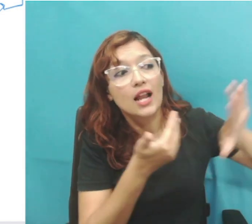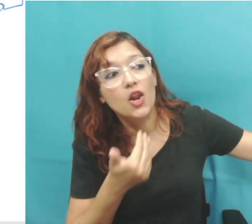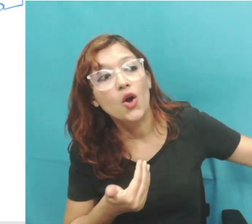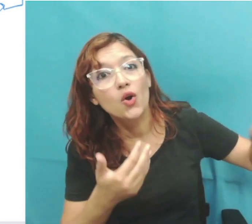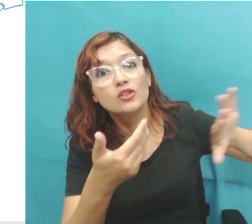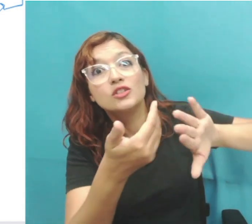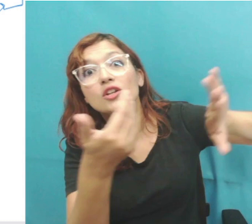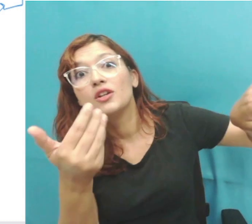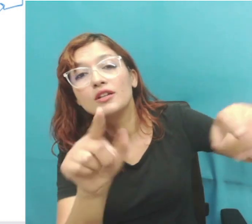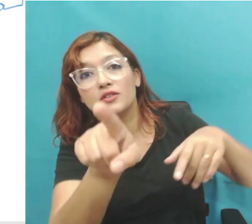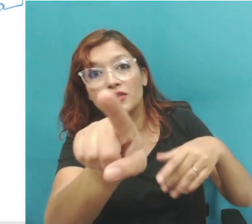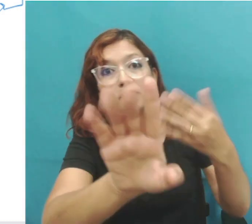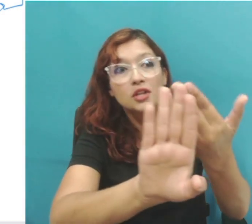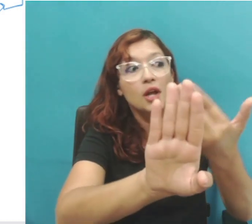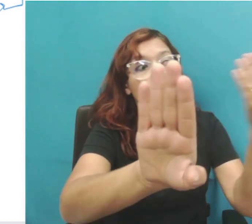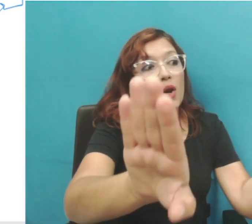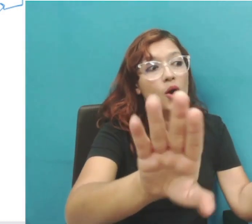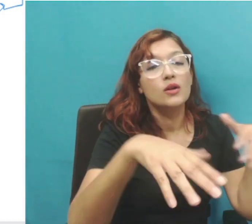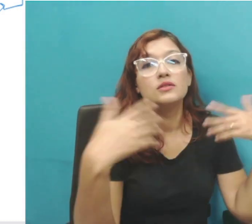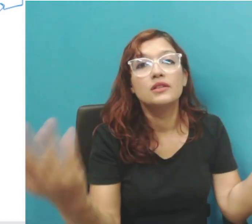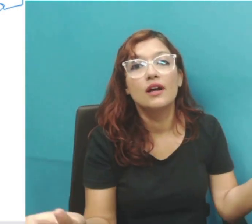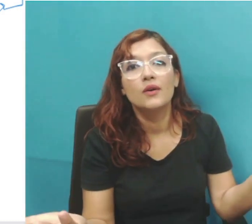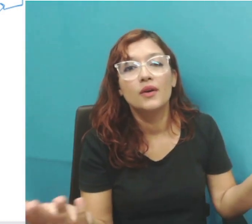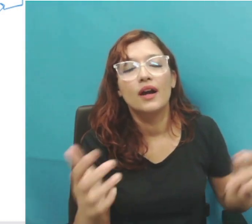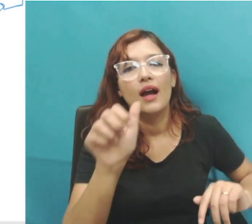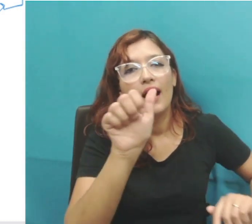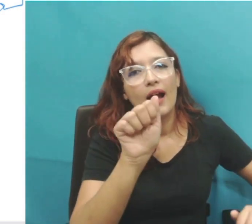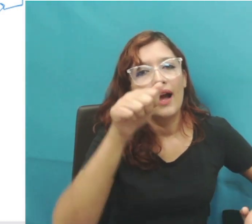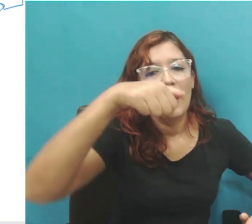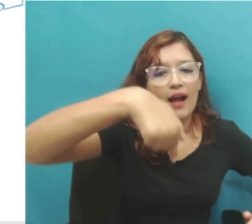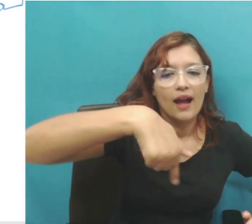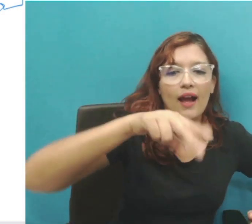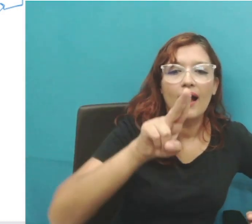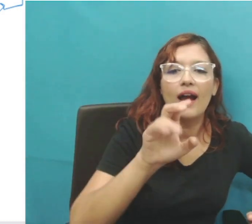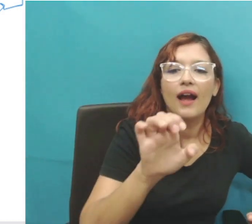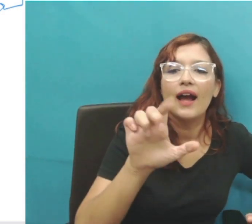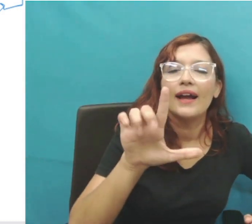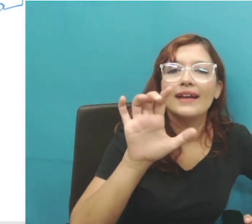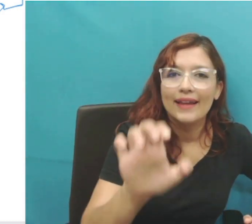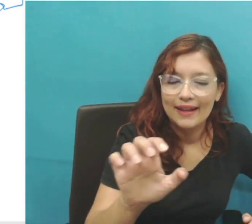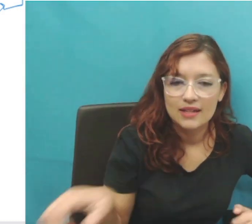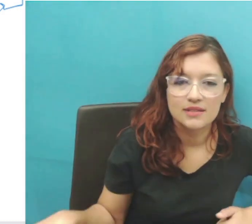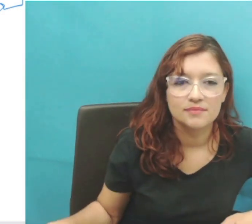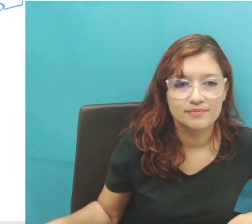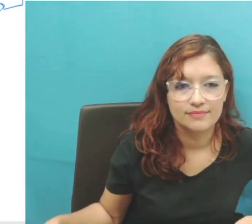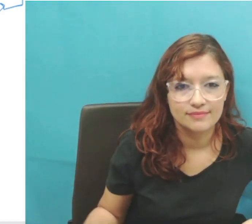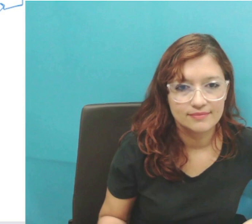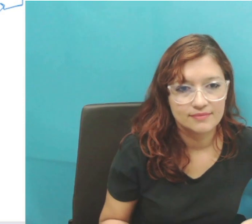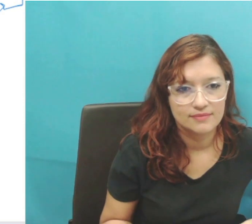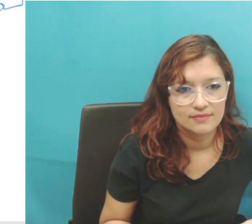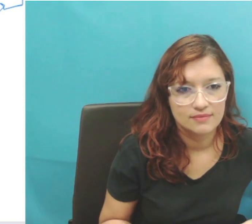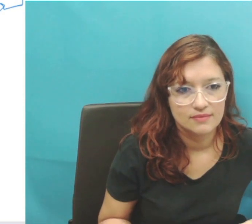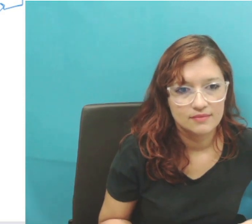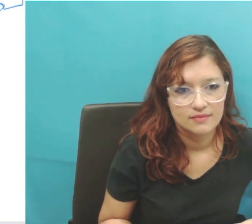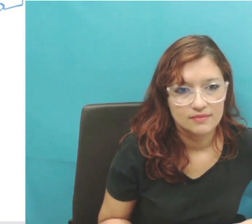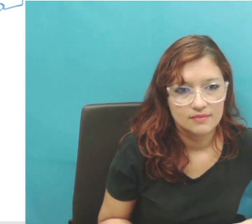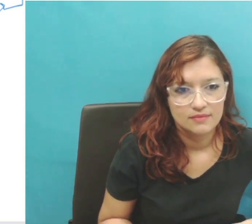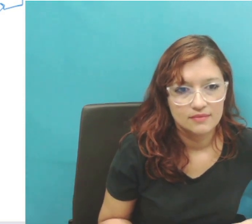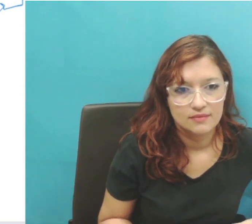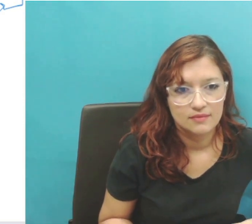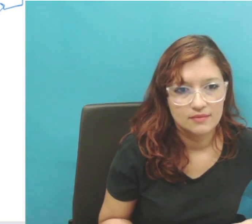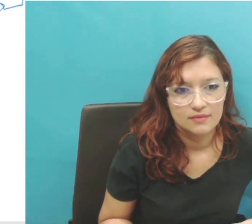carro. Ele está afastado de mim, está afastado de você, com quem eu estou falando, então eu vou falar aquele.